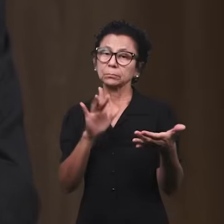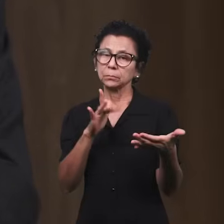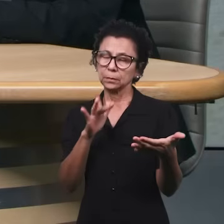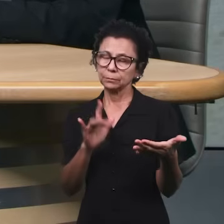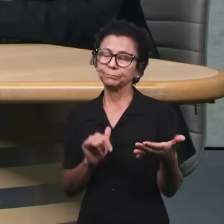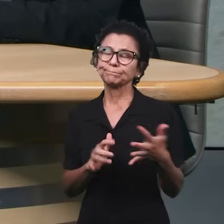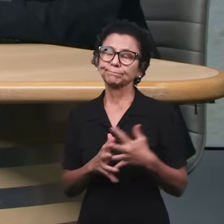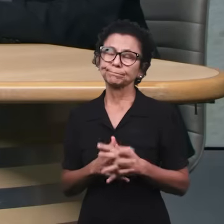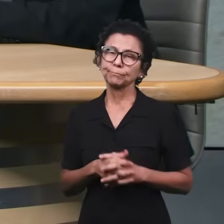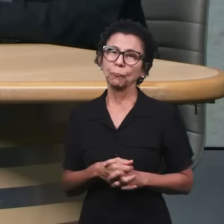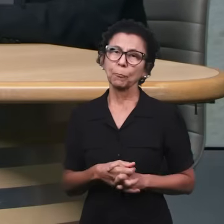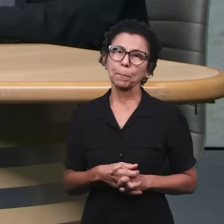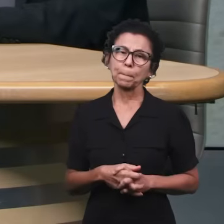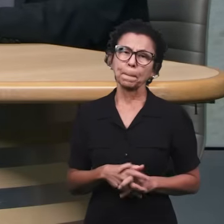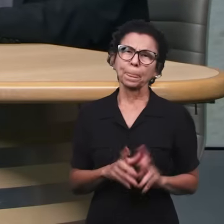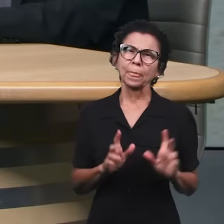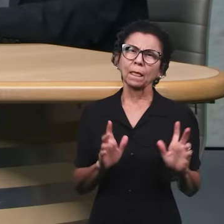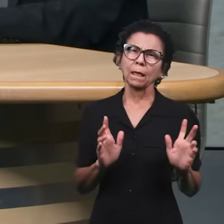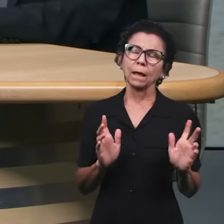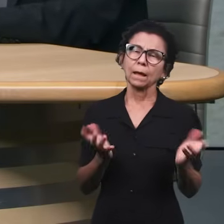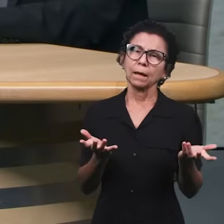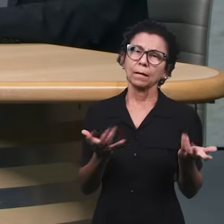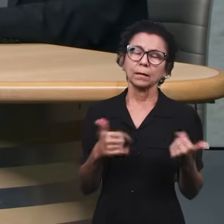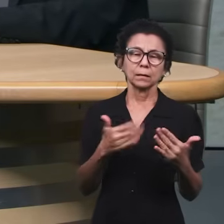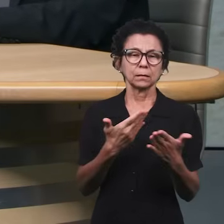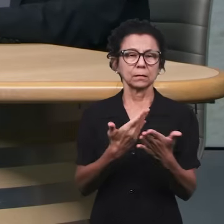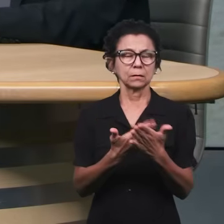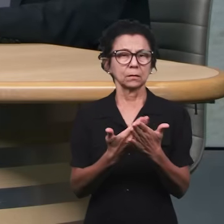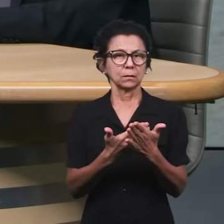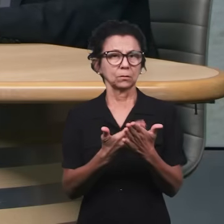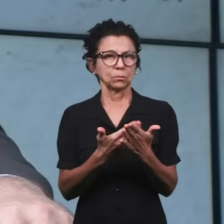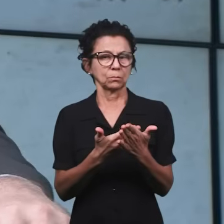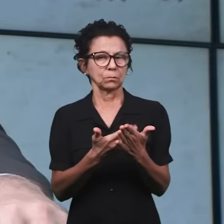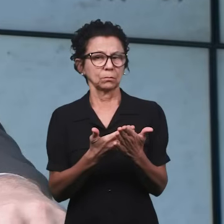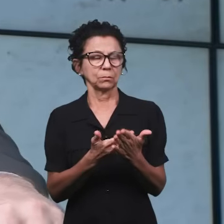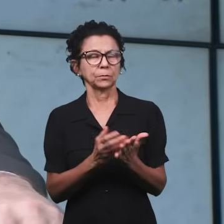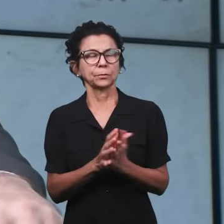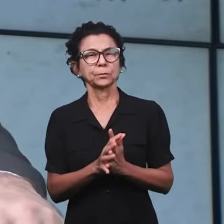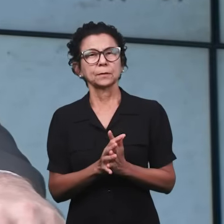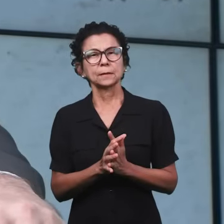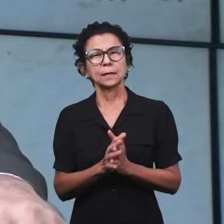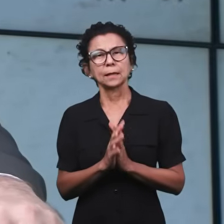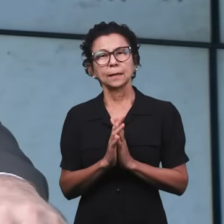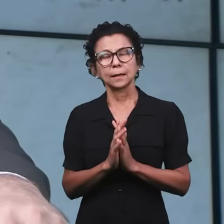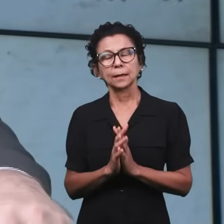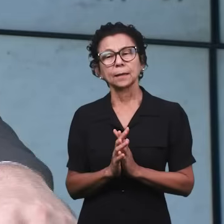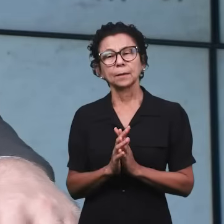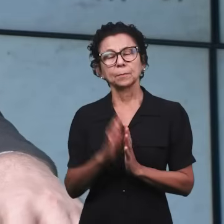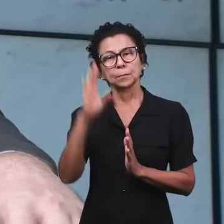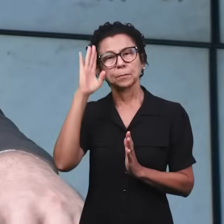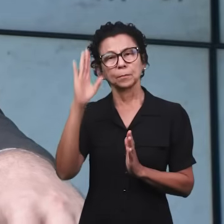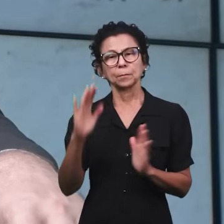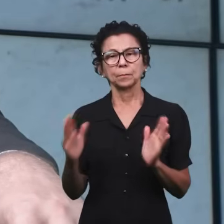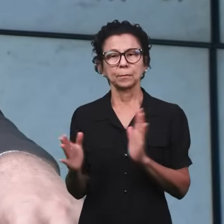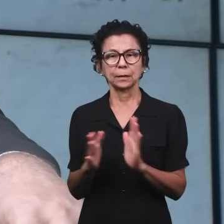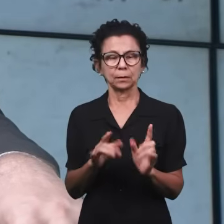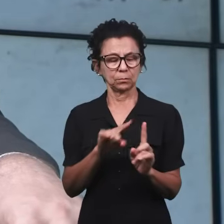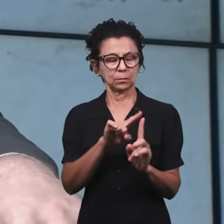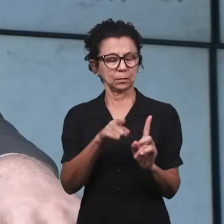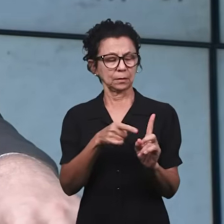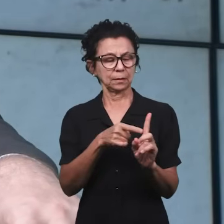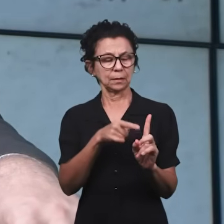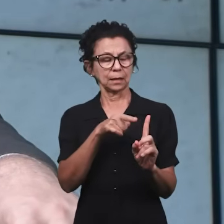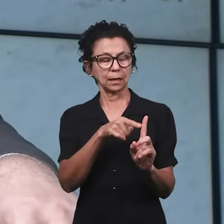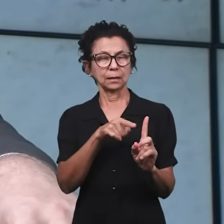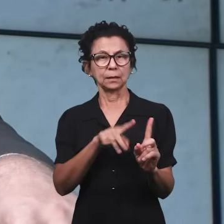sentido. Esses estudos, né, pastor Marcelo, eles se aprofundam muito nesse período da gestação, porque a criança,